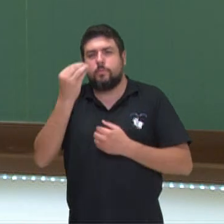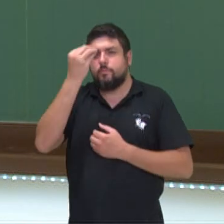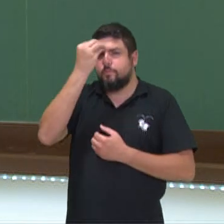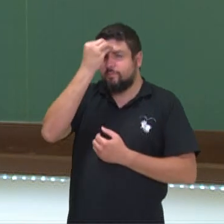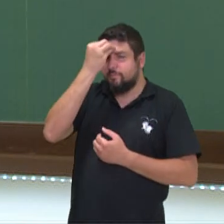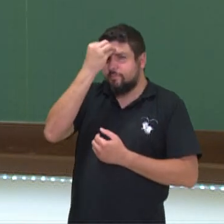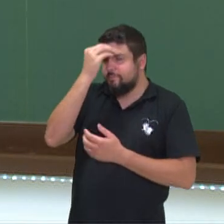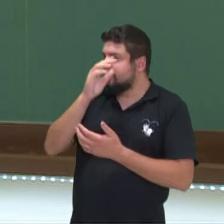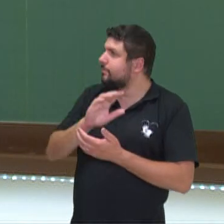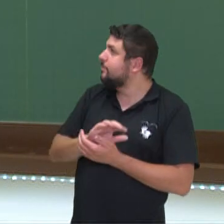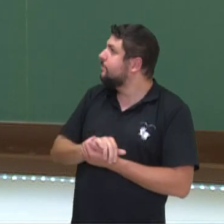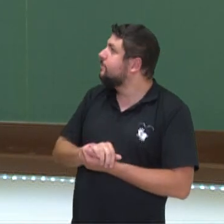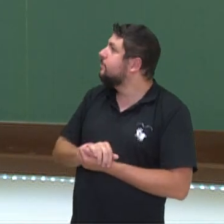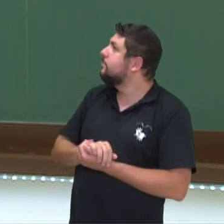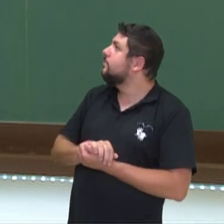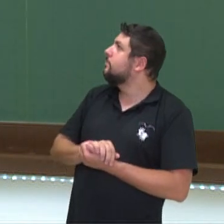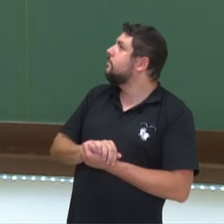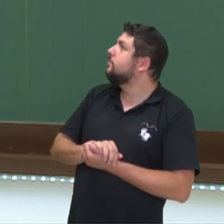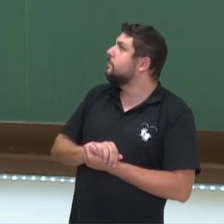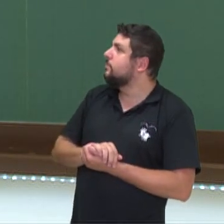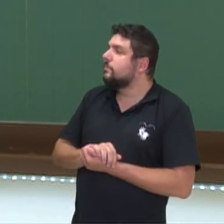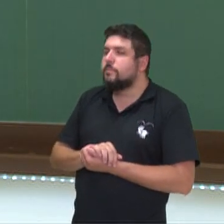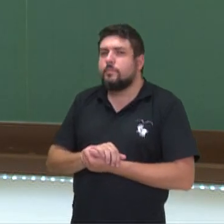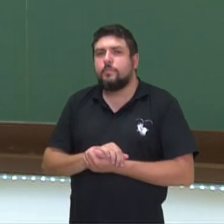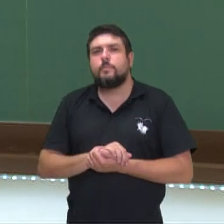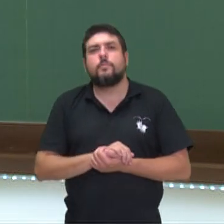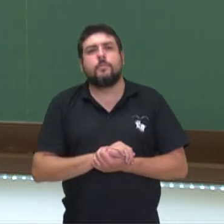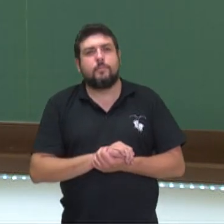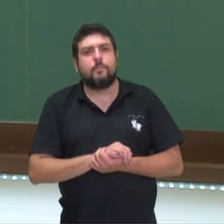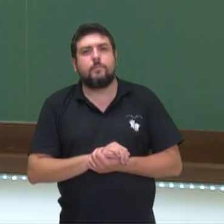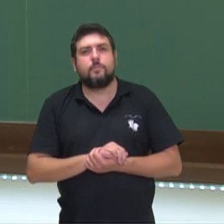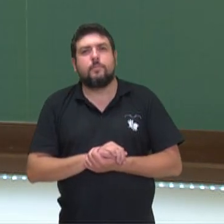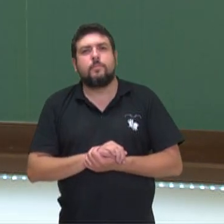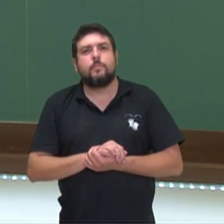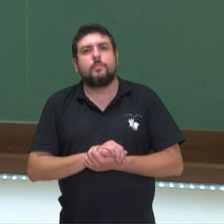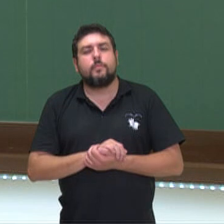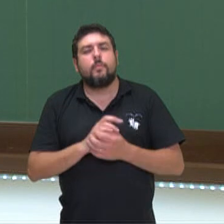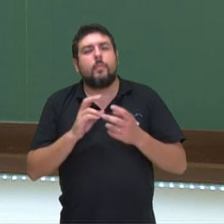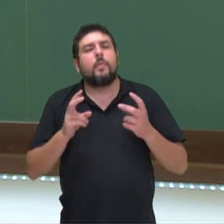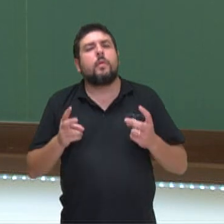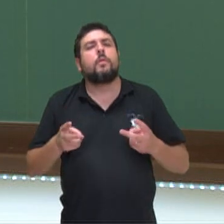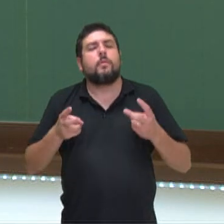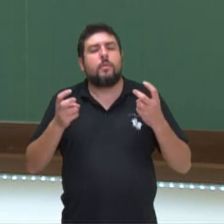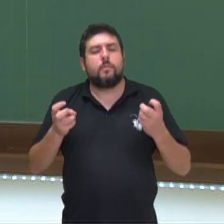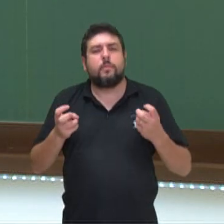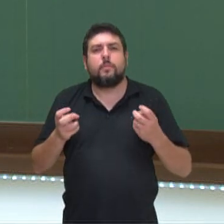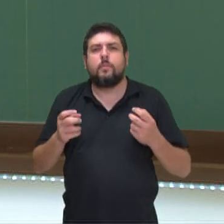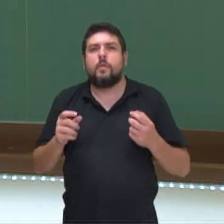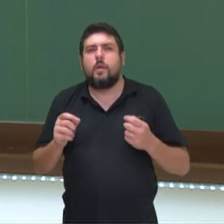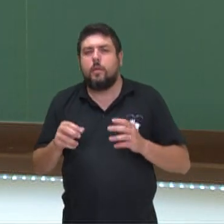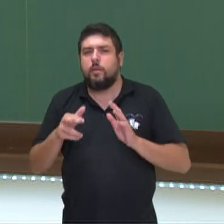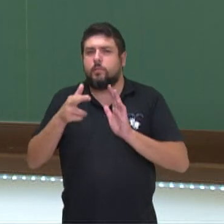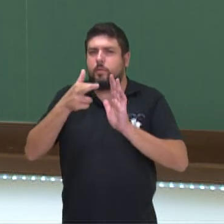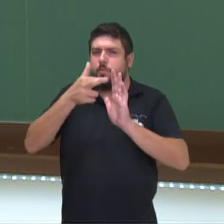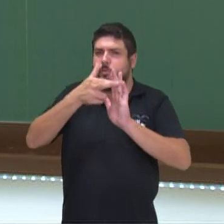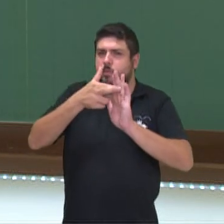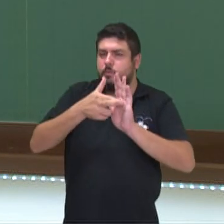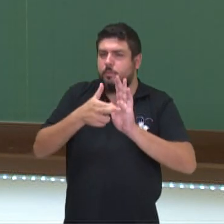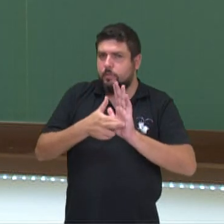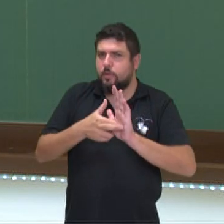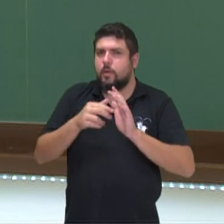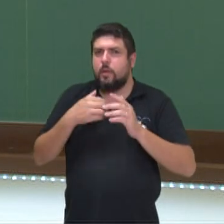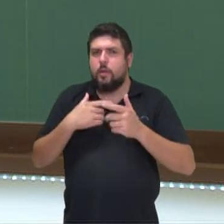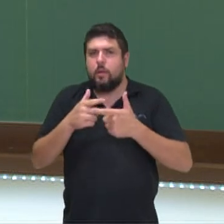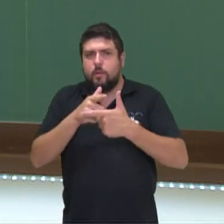positivo. Sinais diferentes, negativo, ok? Vejam então essa regrinha, observem